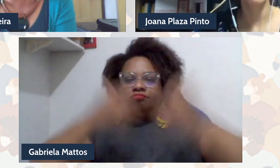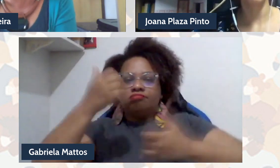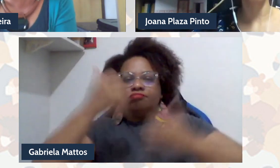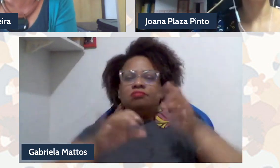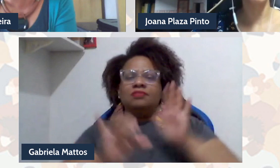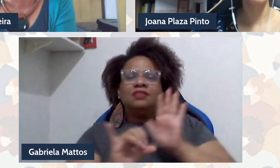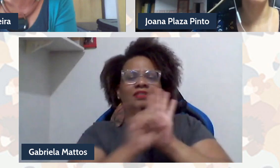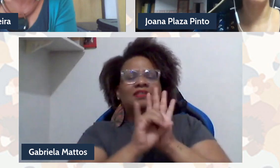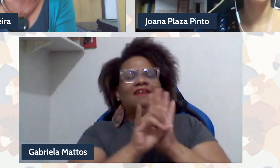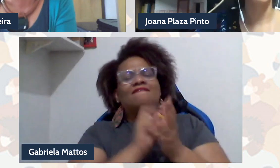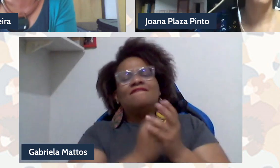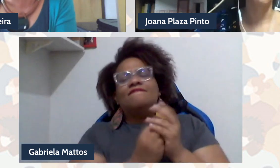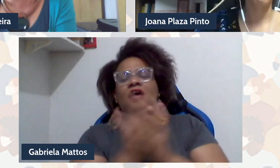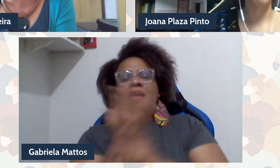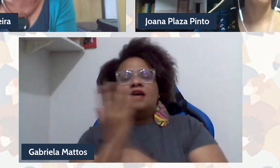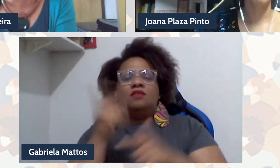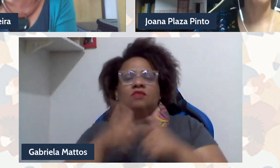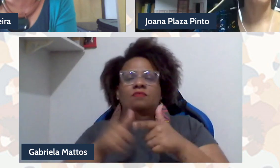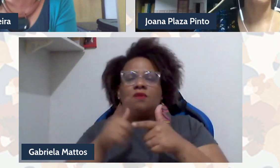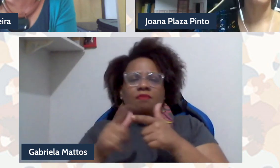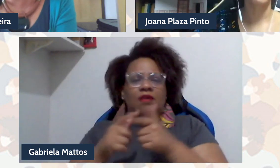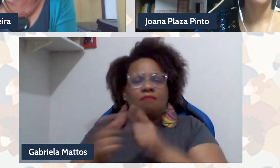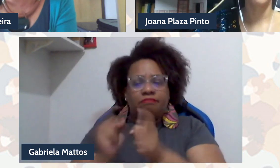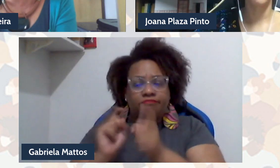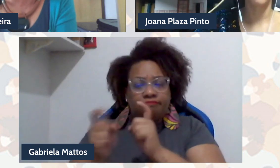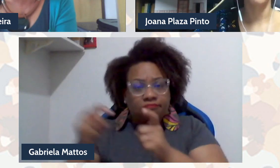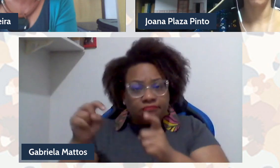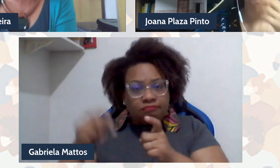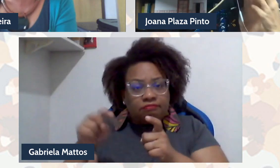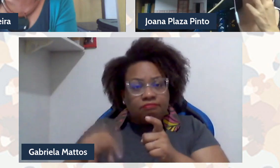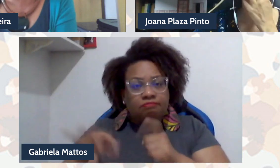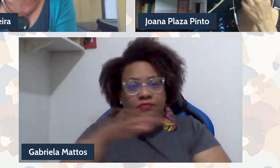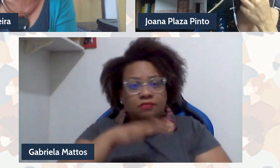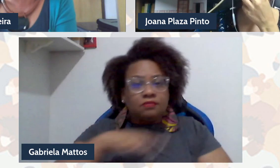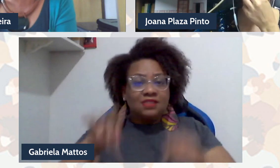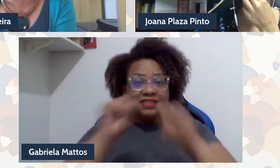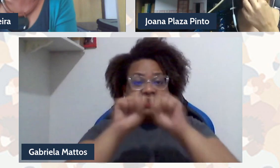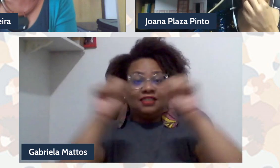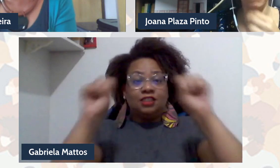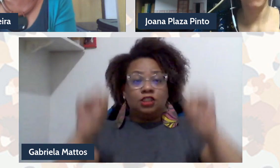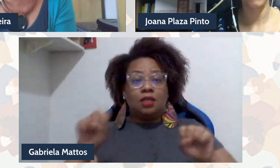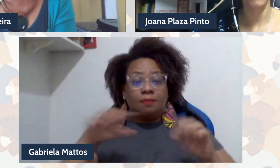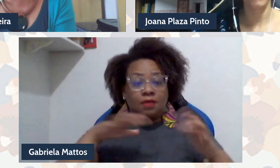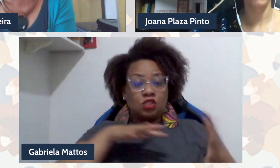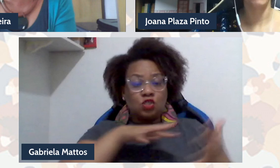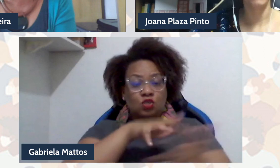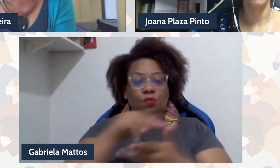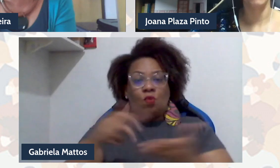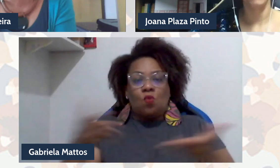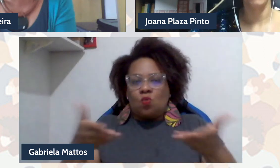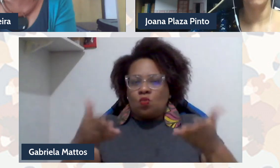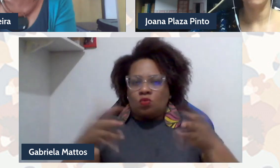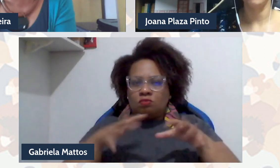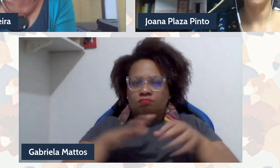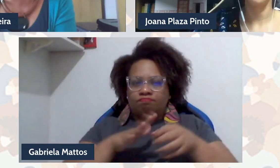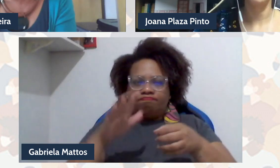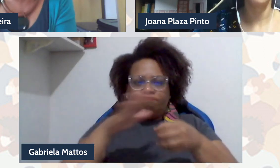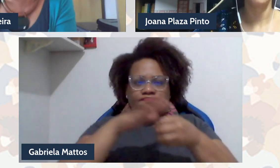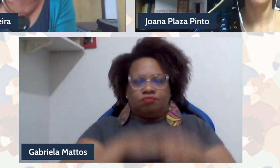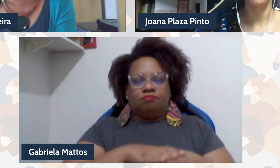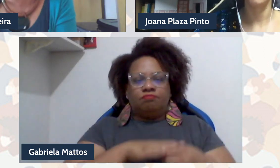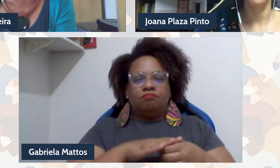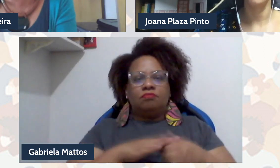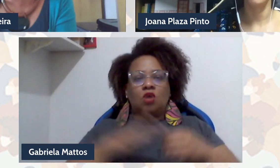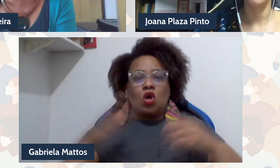dessa articulação no sistema mundo moderno colonial. Sua área de interesse compreende temas como corpo, raça